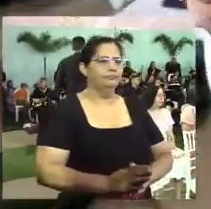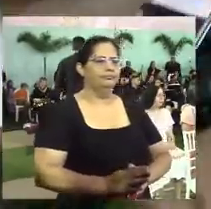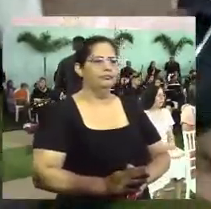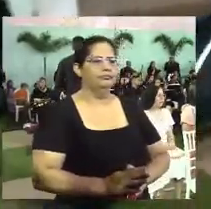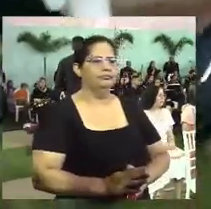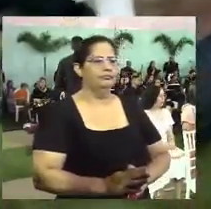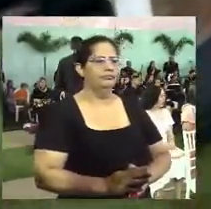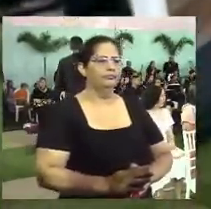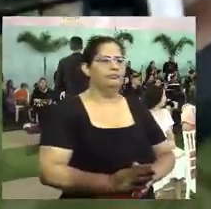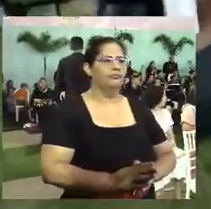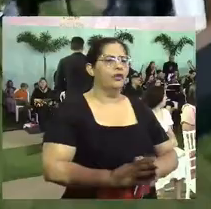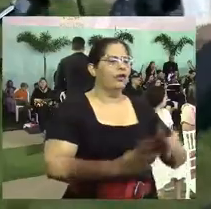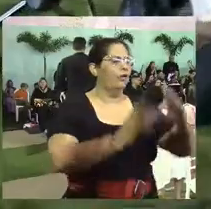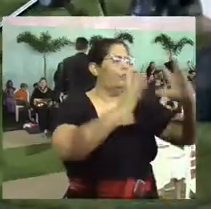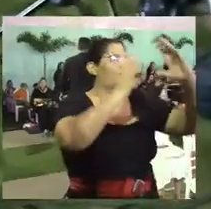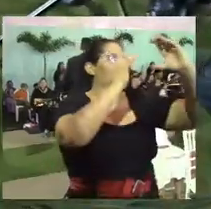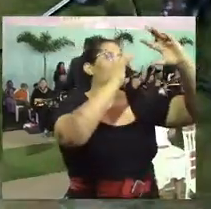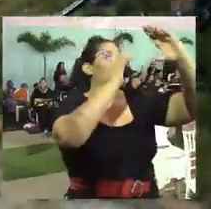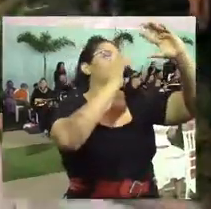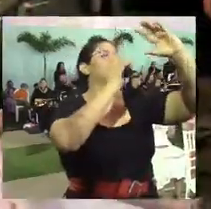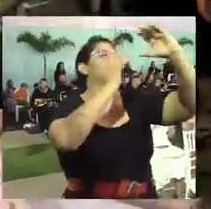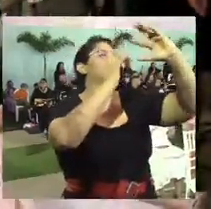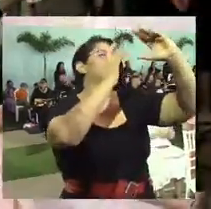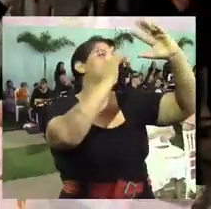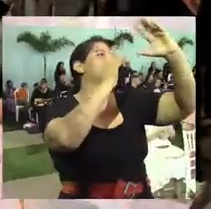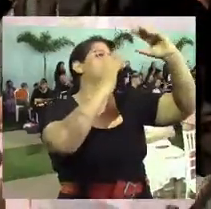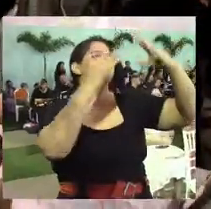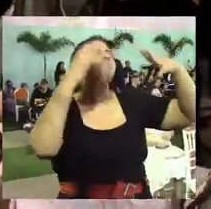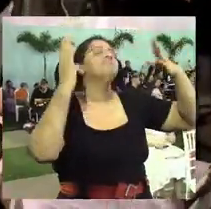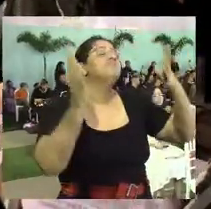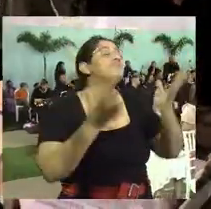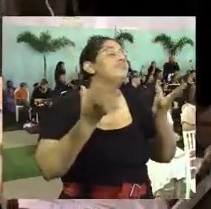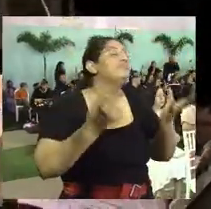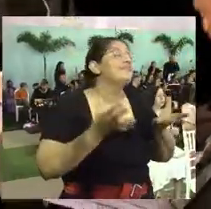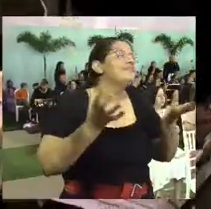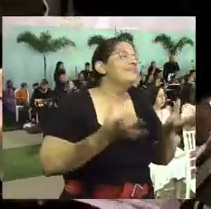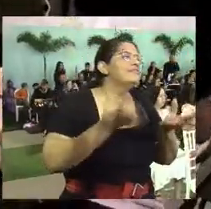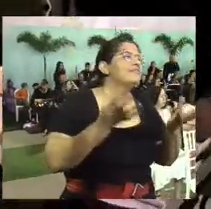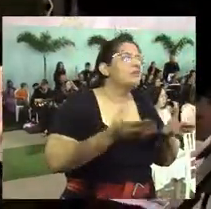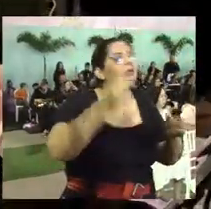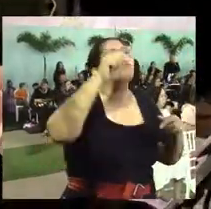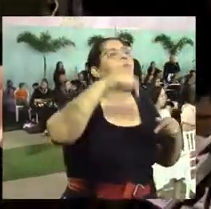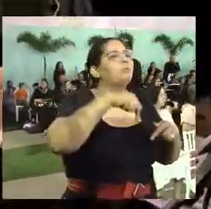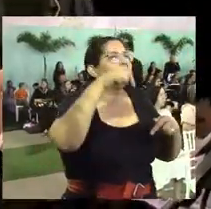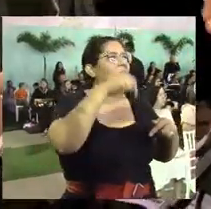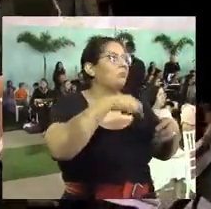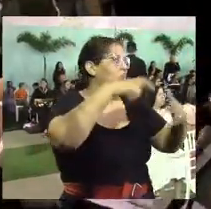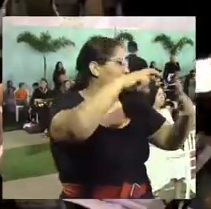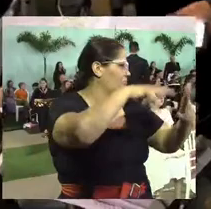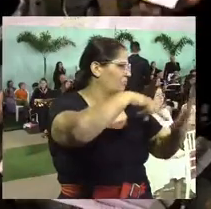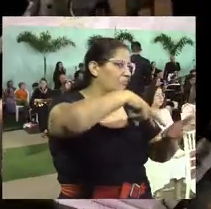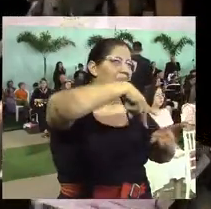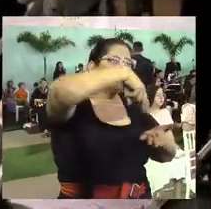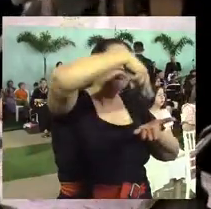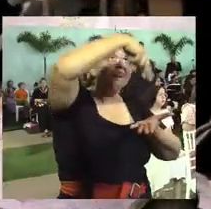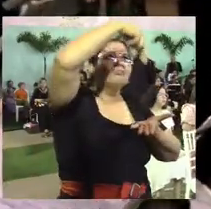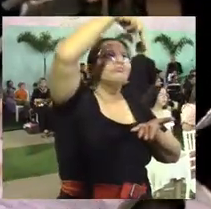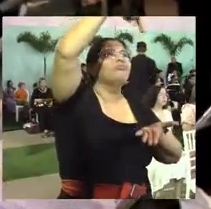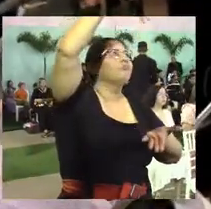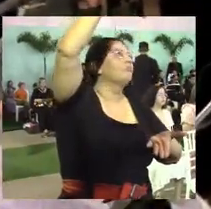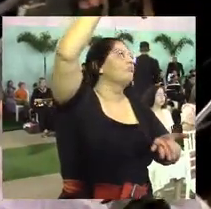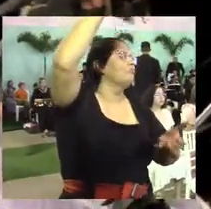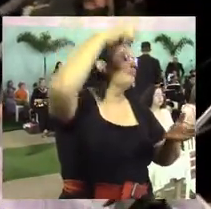a trombeta tocou e agora quem ficou vai